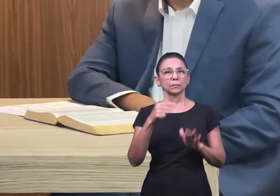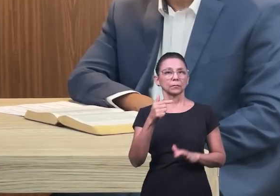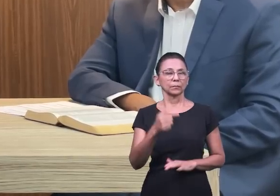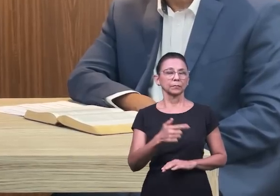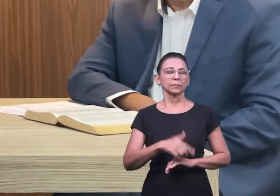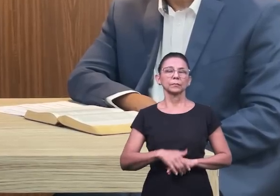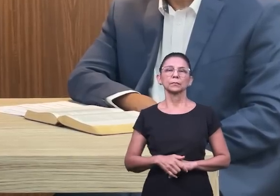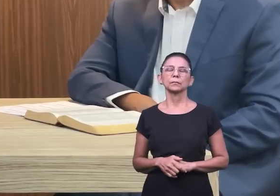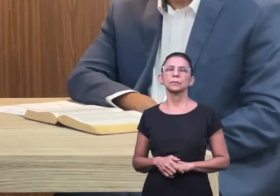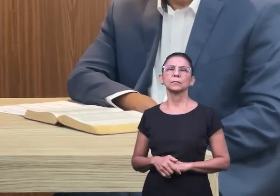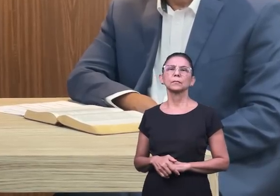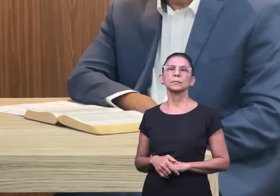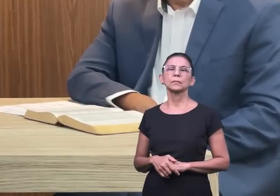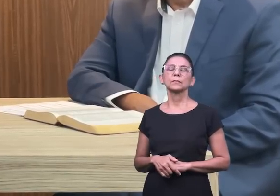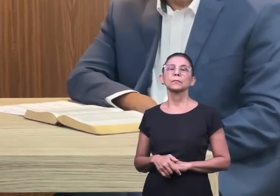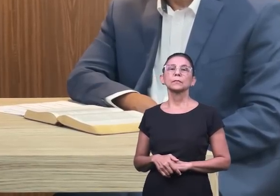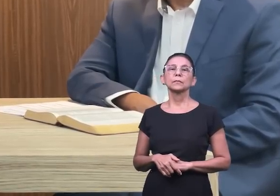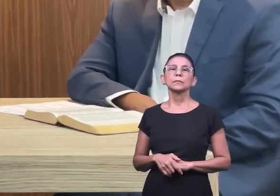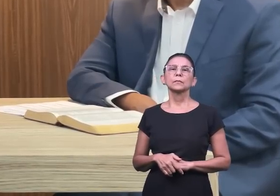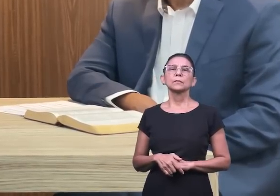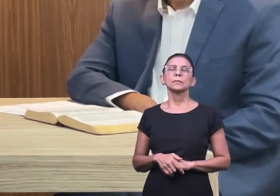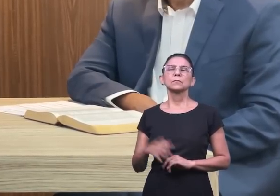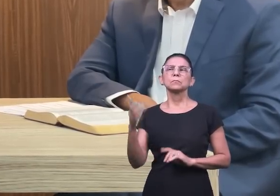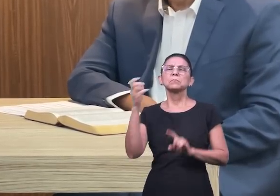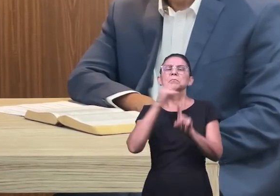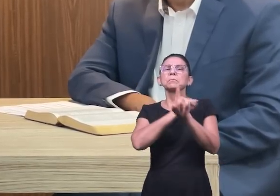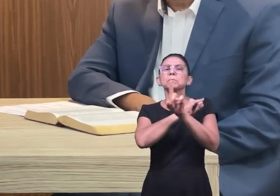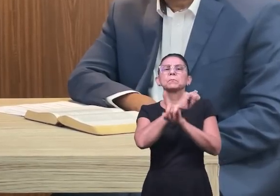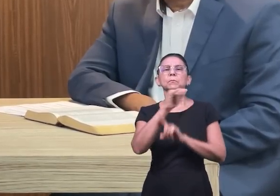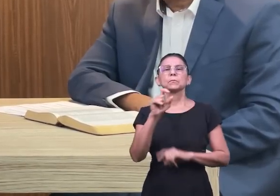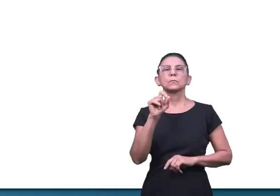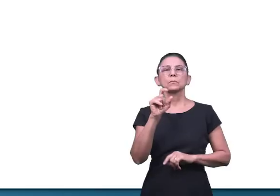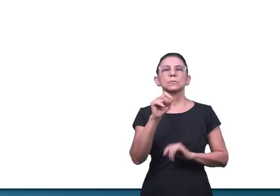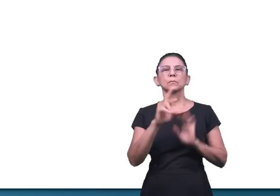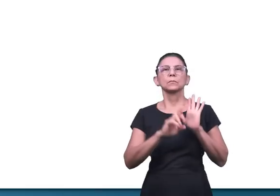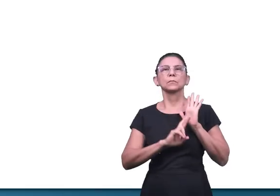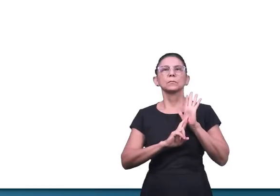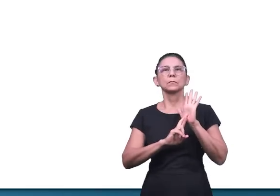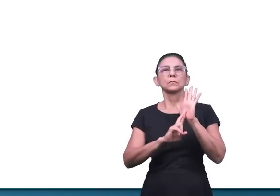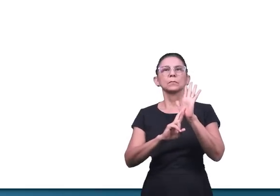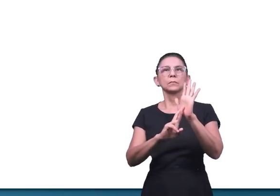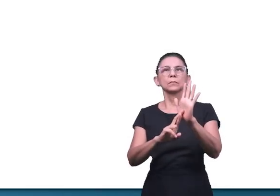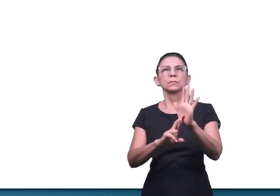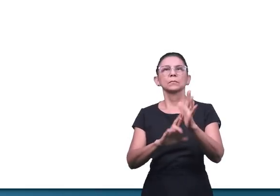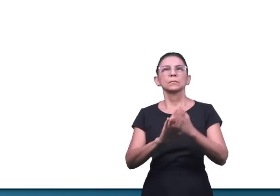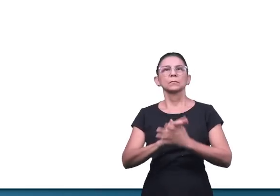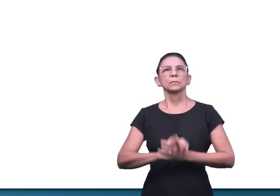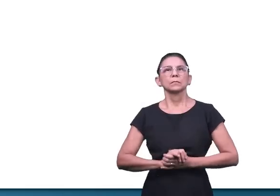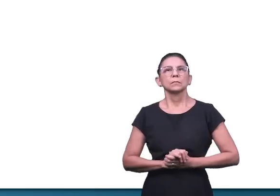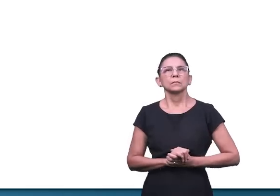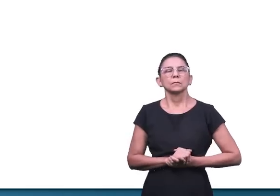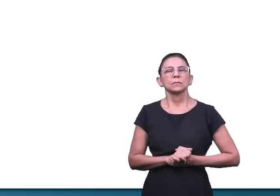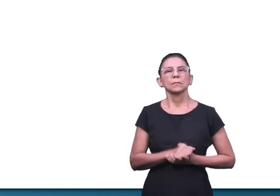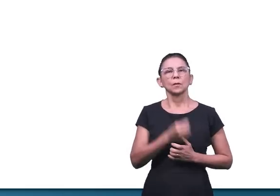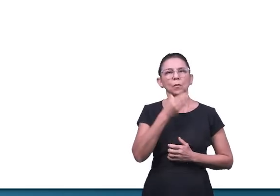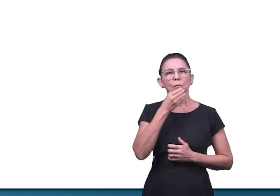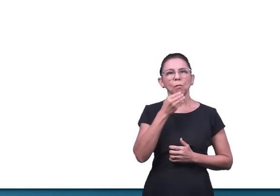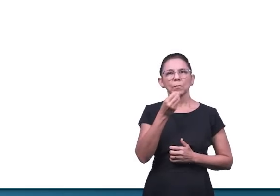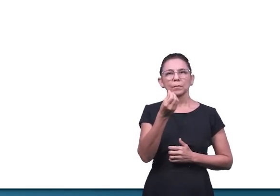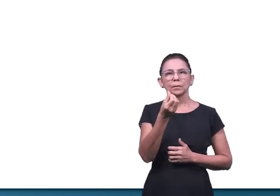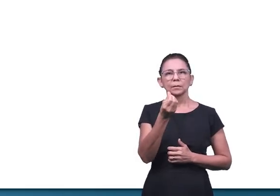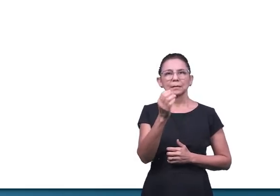Senhor, o nosso Salvador. Amém. A pergunta número 7. Lendo Cantares, capítulo 3, verso